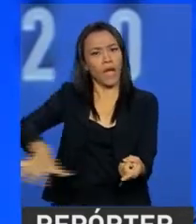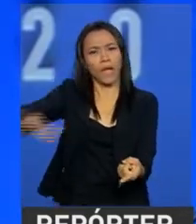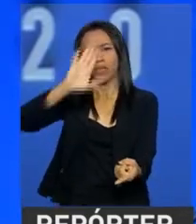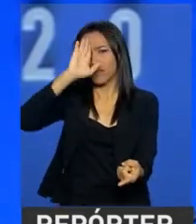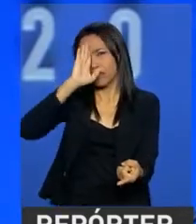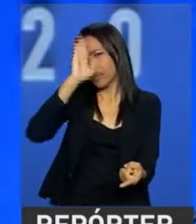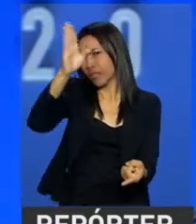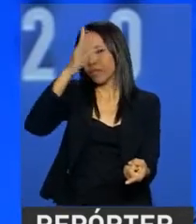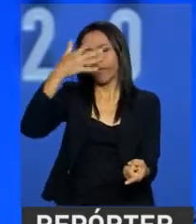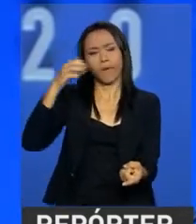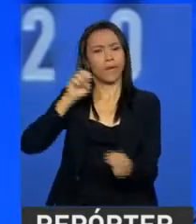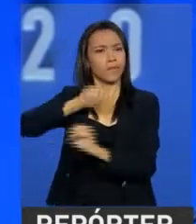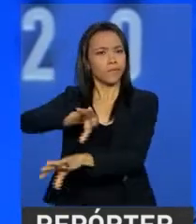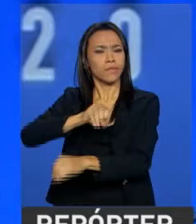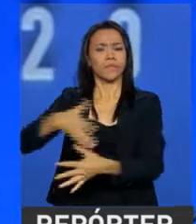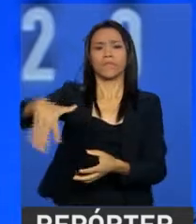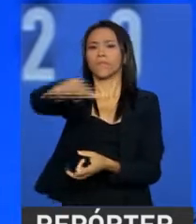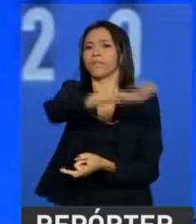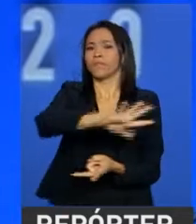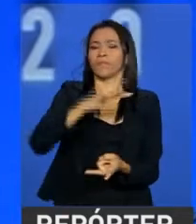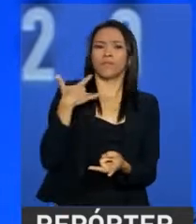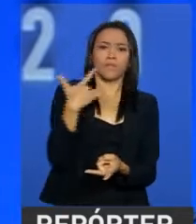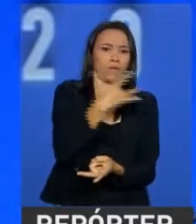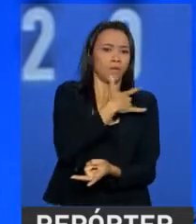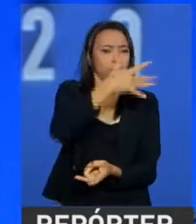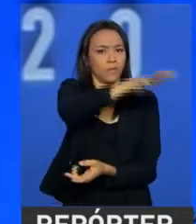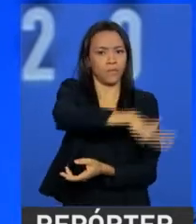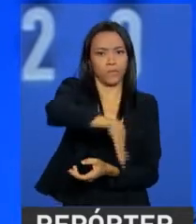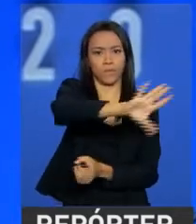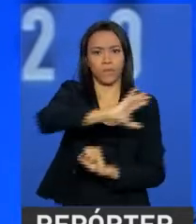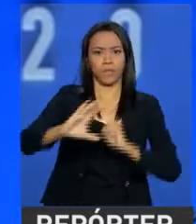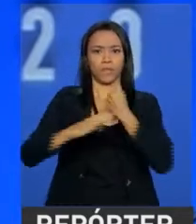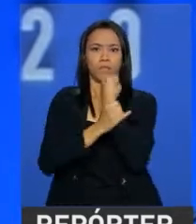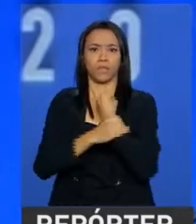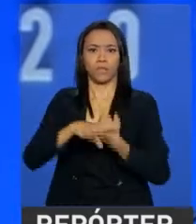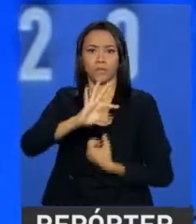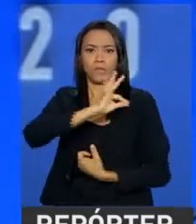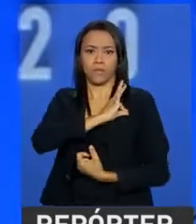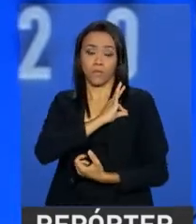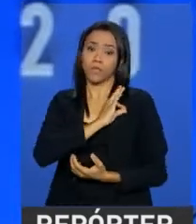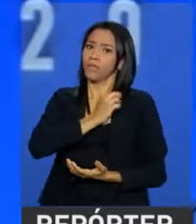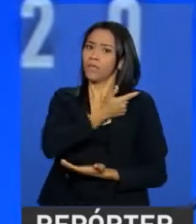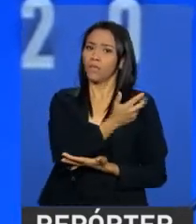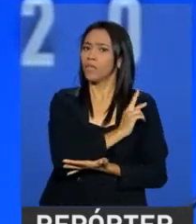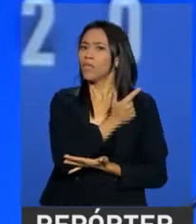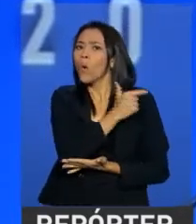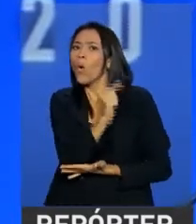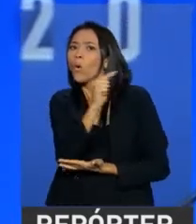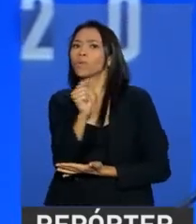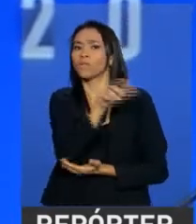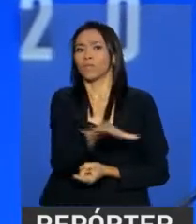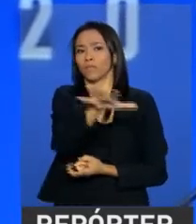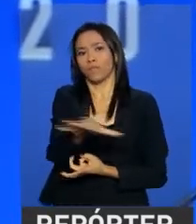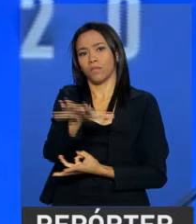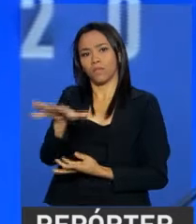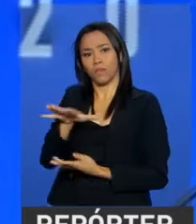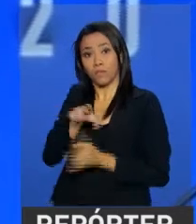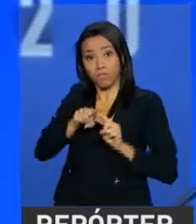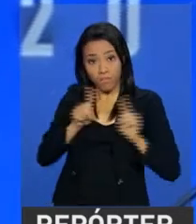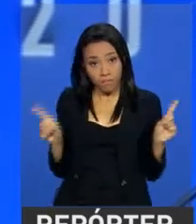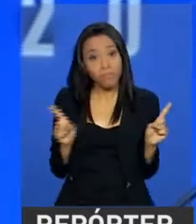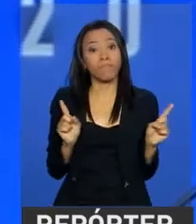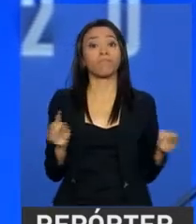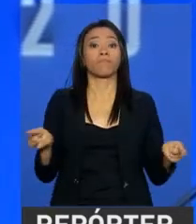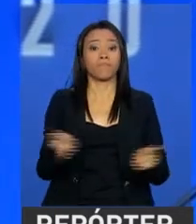à educação à saúde à segurança e outras áreas fundamentais mas também